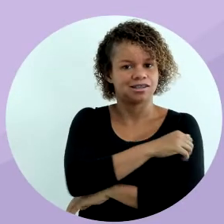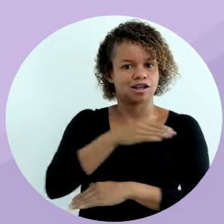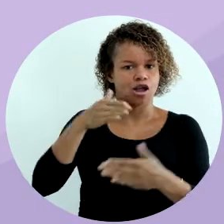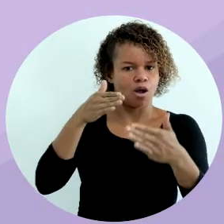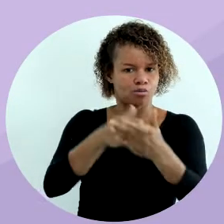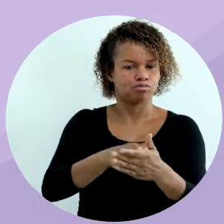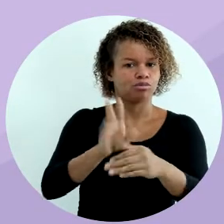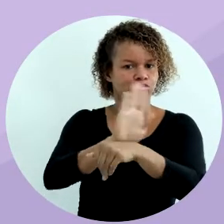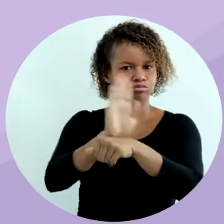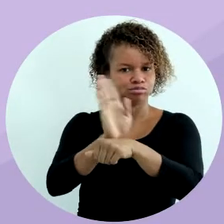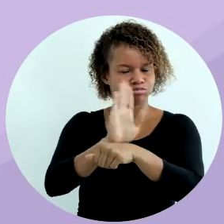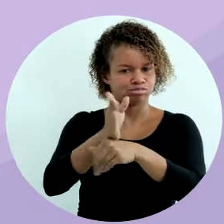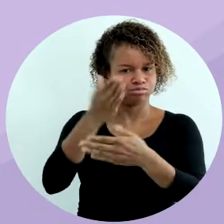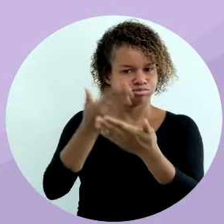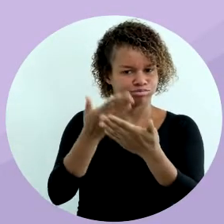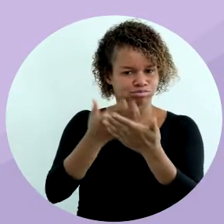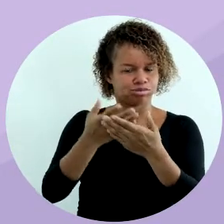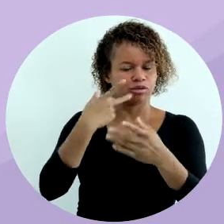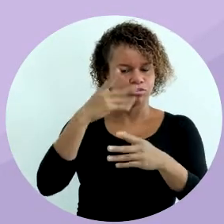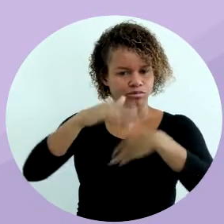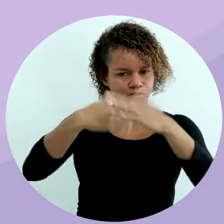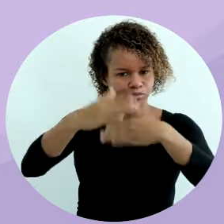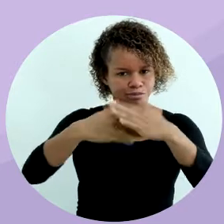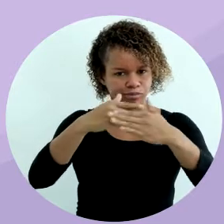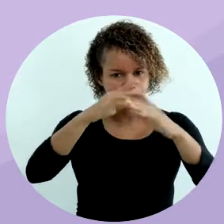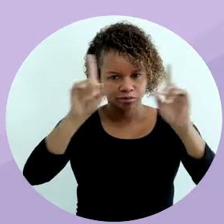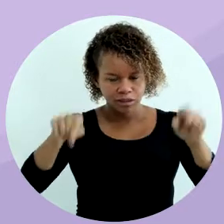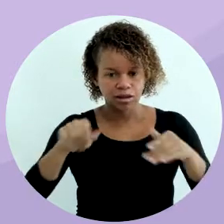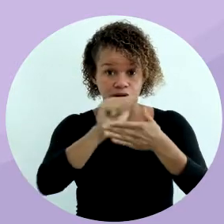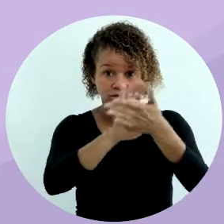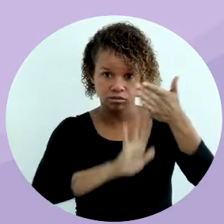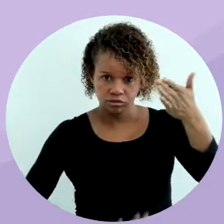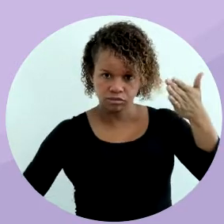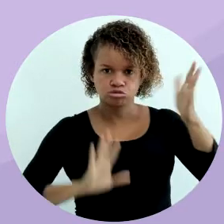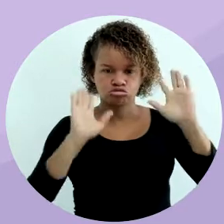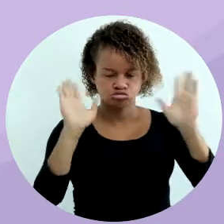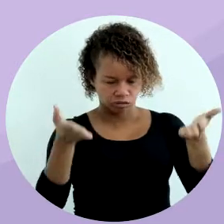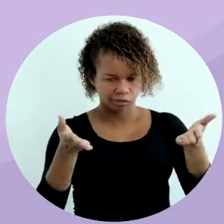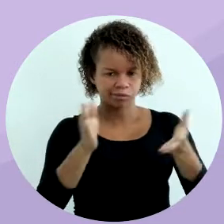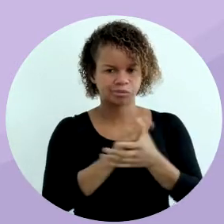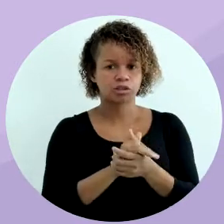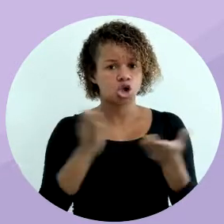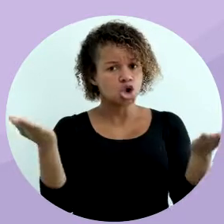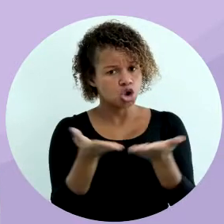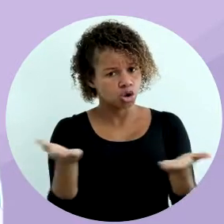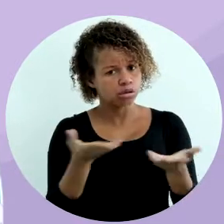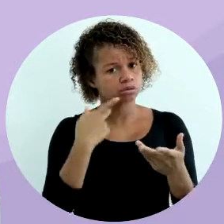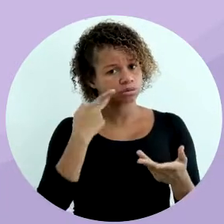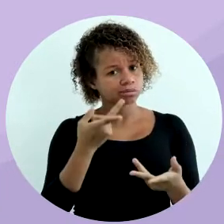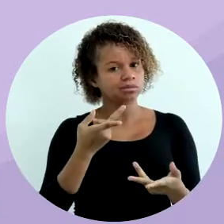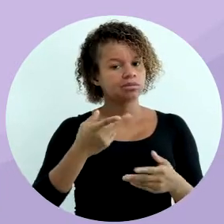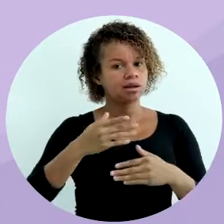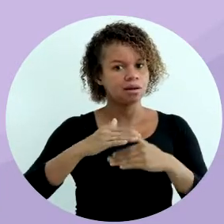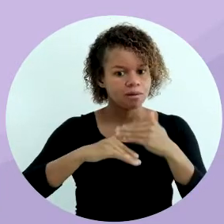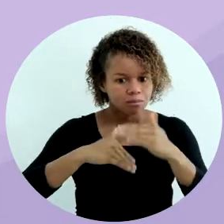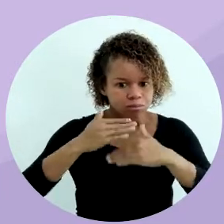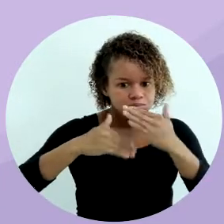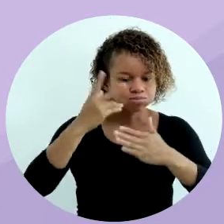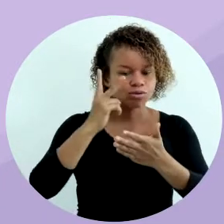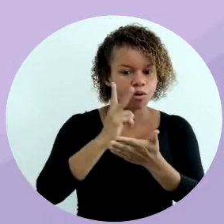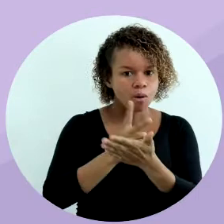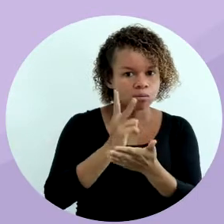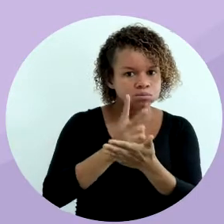Caro estudante, na última videoaula nós desenvolvemos a planta baixa do exercício já no SketchUp Make e hoje nós vamos